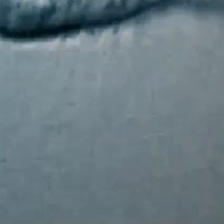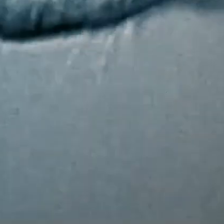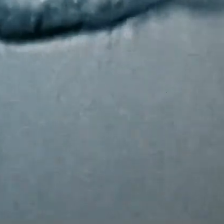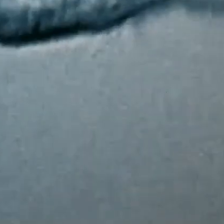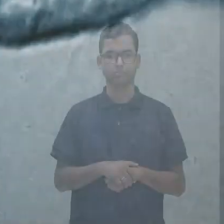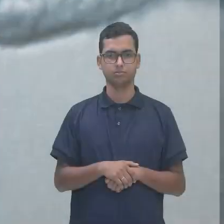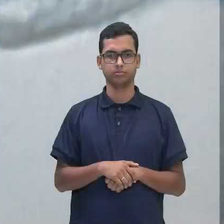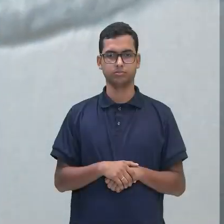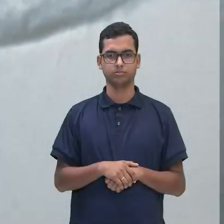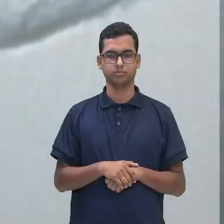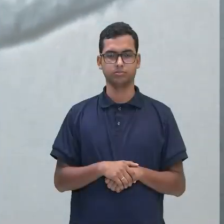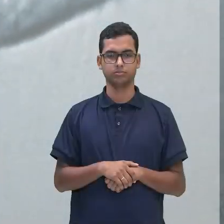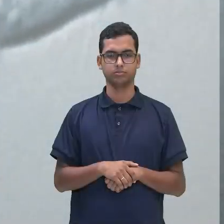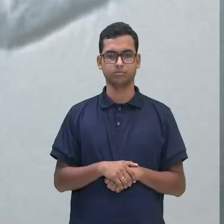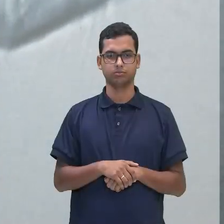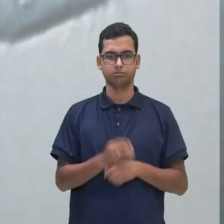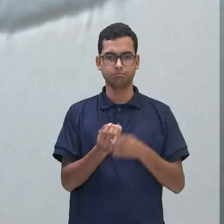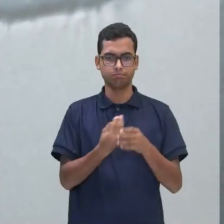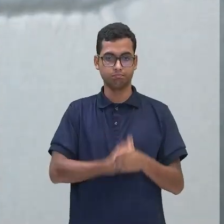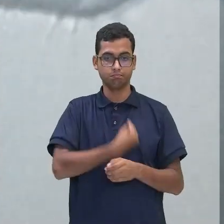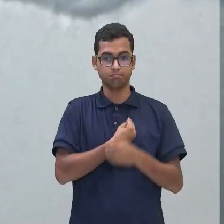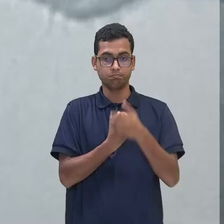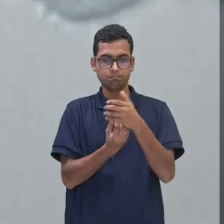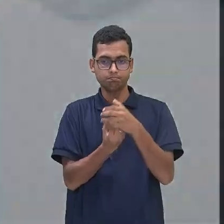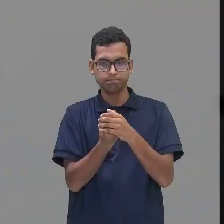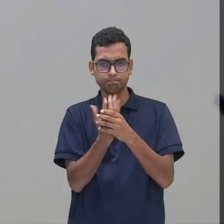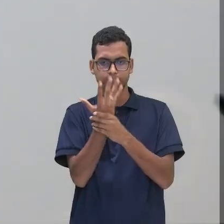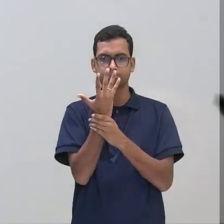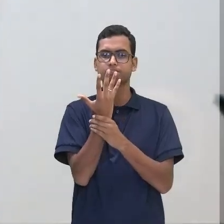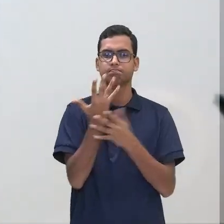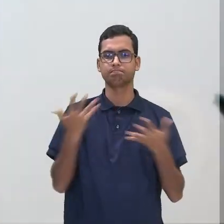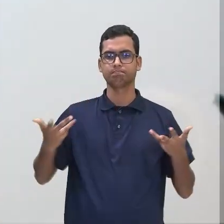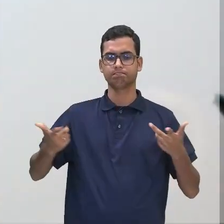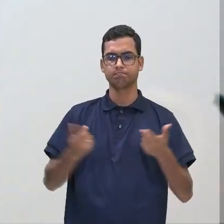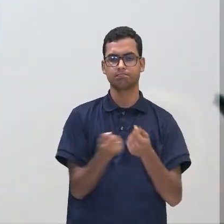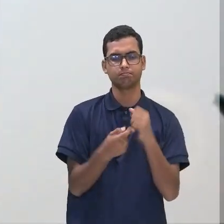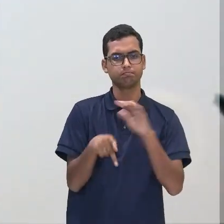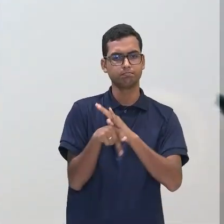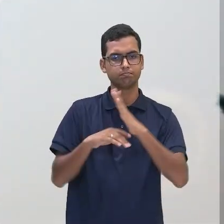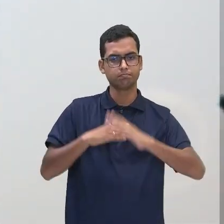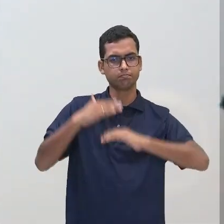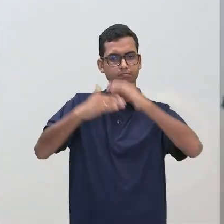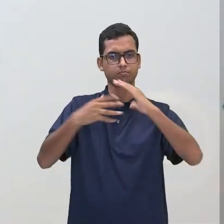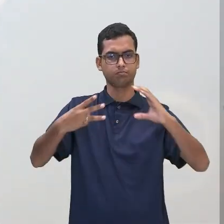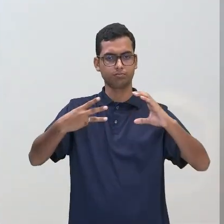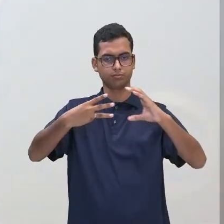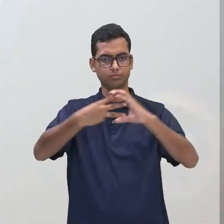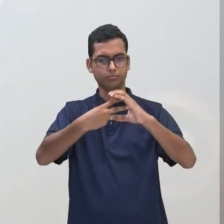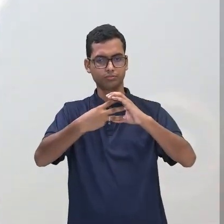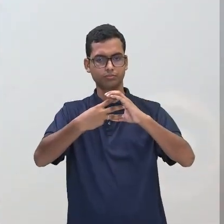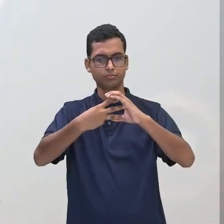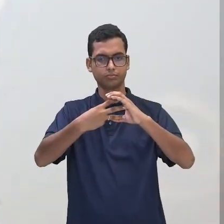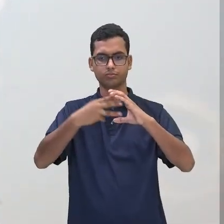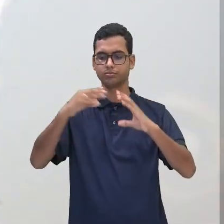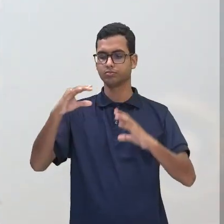No coração da vida, uma maravilha se desenrola, a célula.